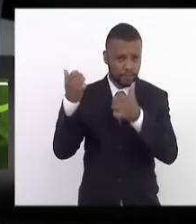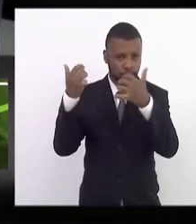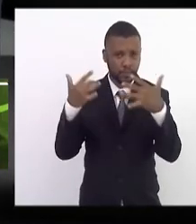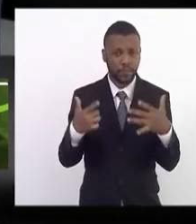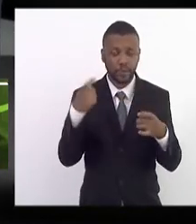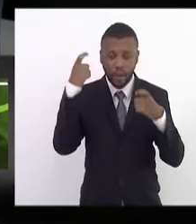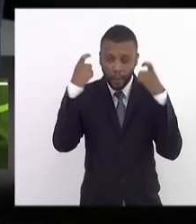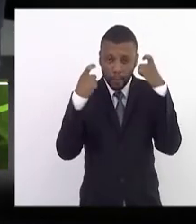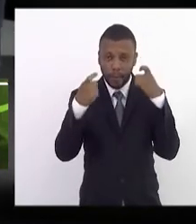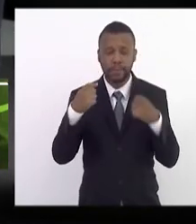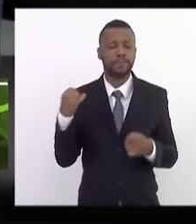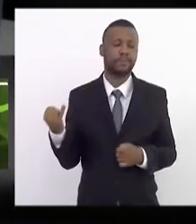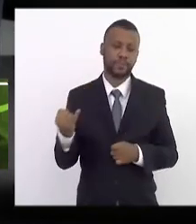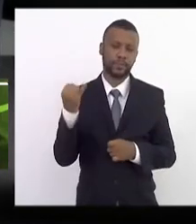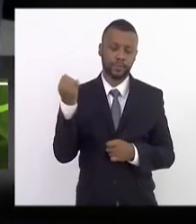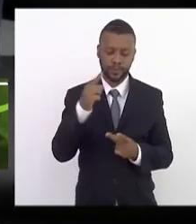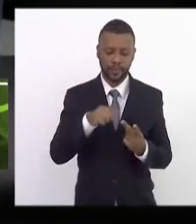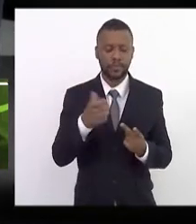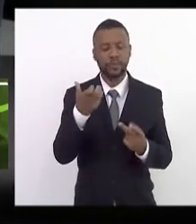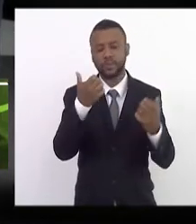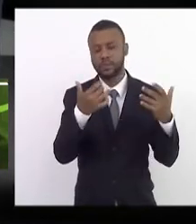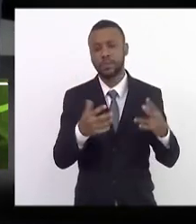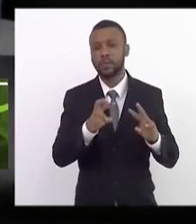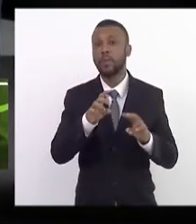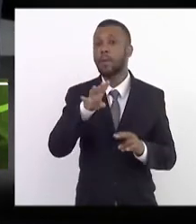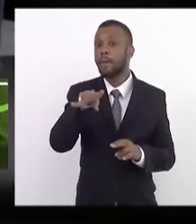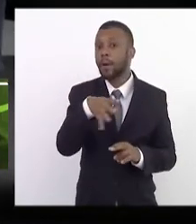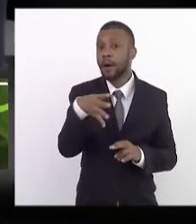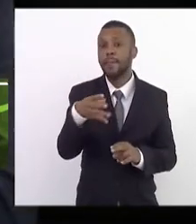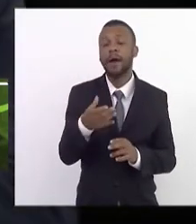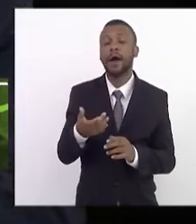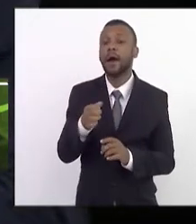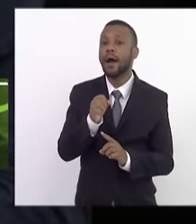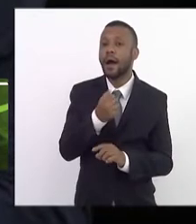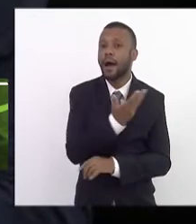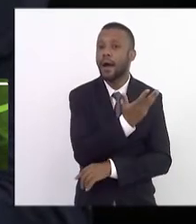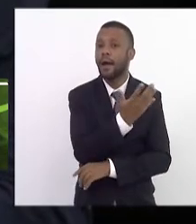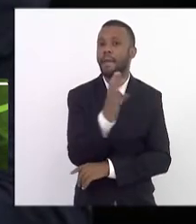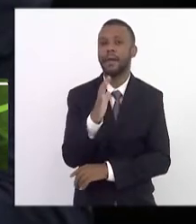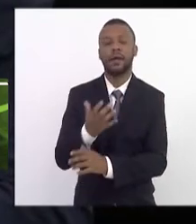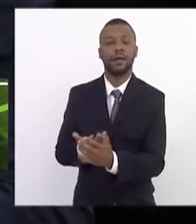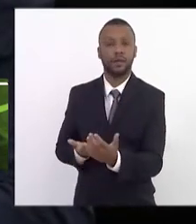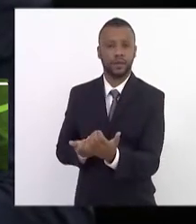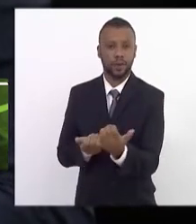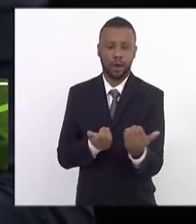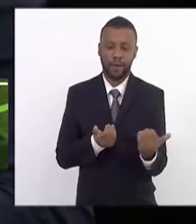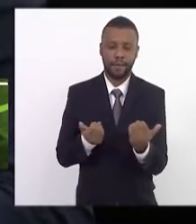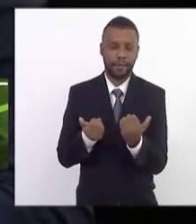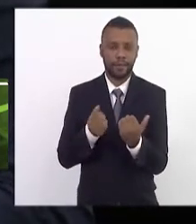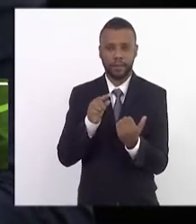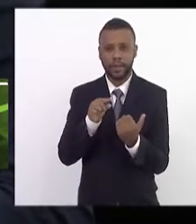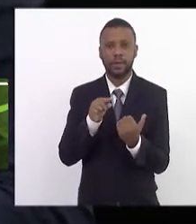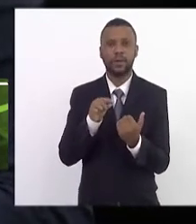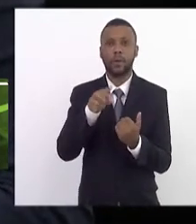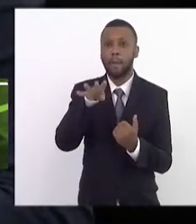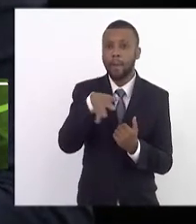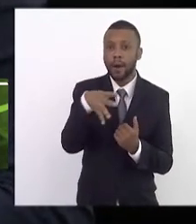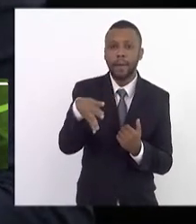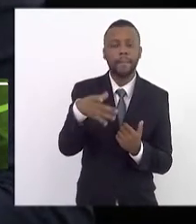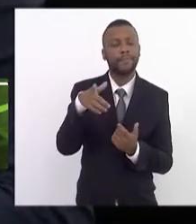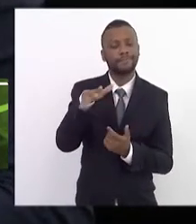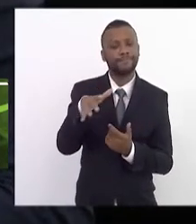Queria falar um pouquinho sobre o programa Ambiente Jovem, que é um programa que é o meu xodó lá,